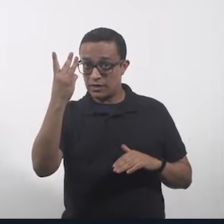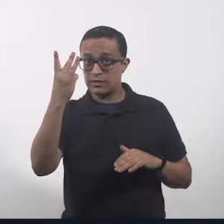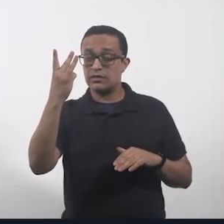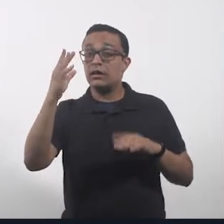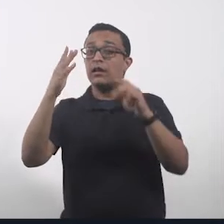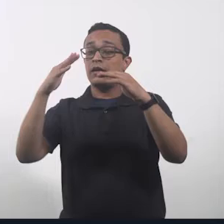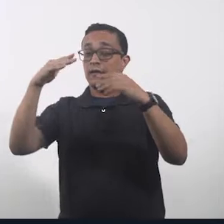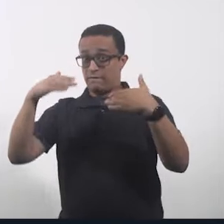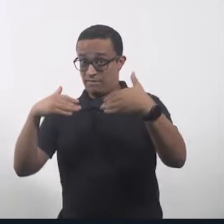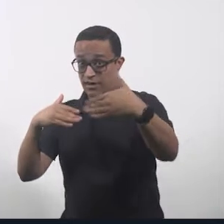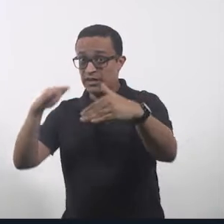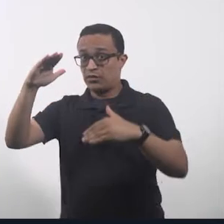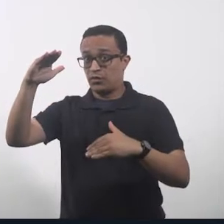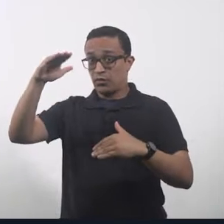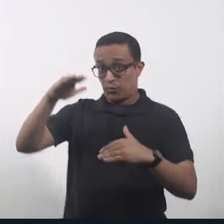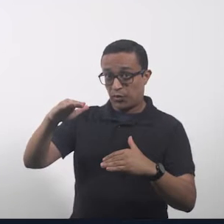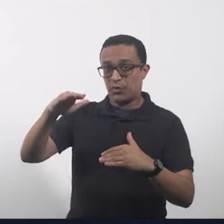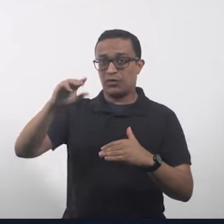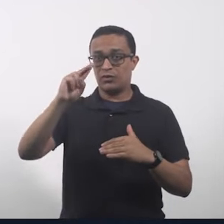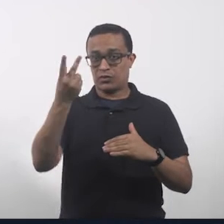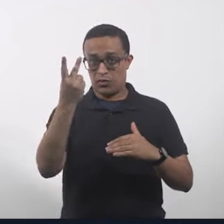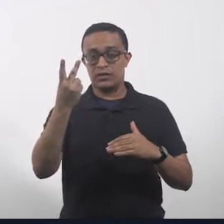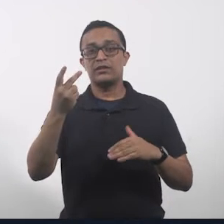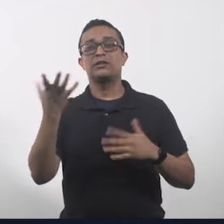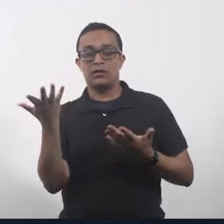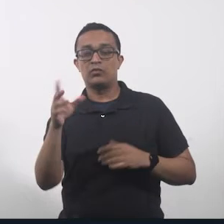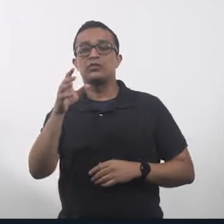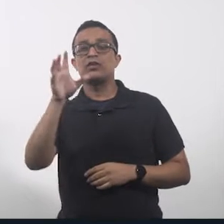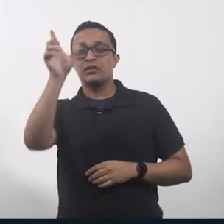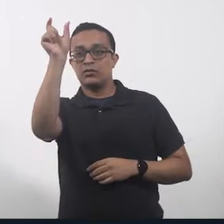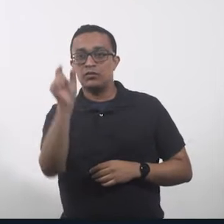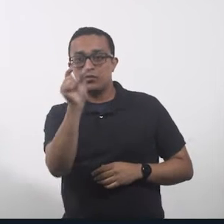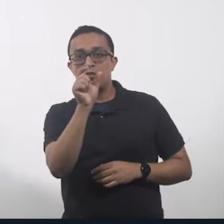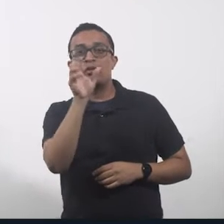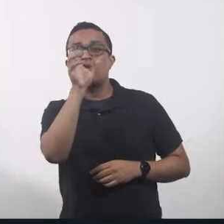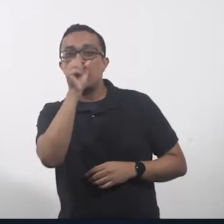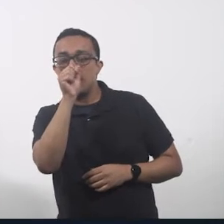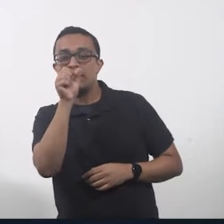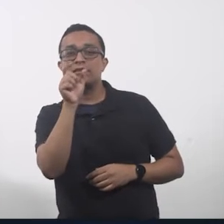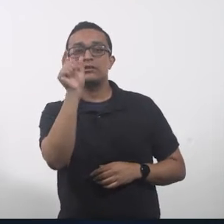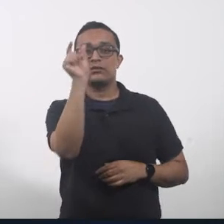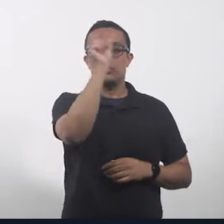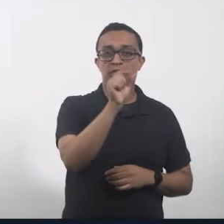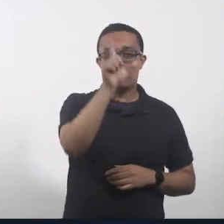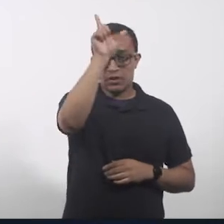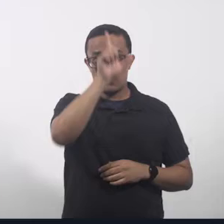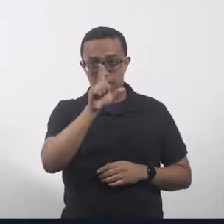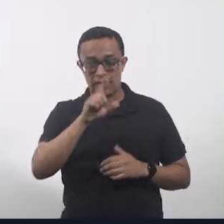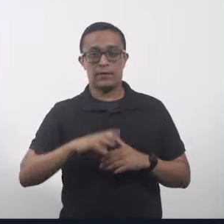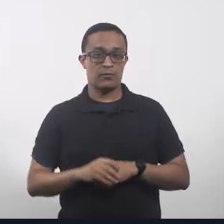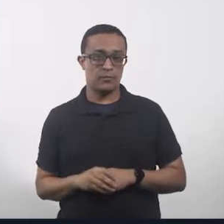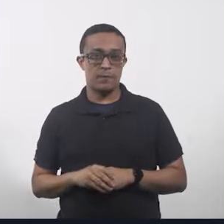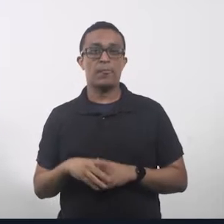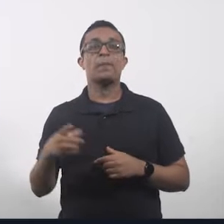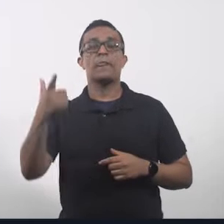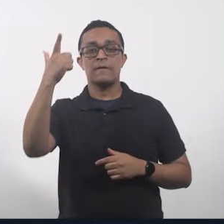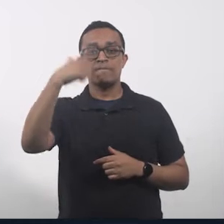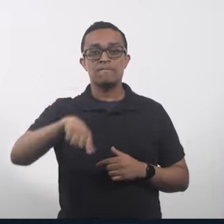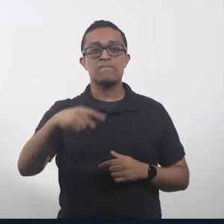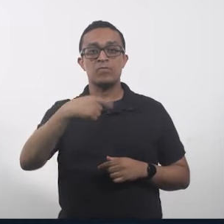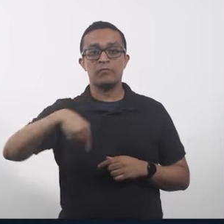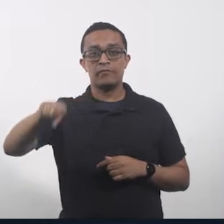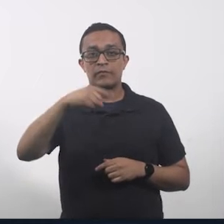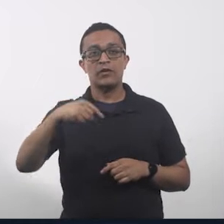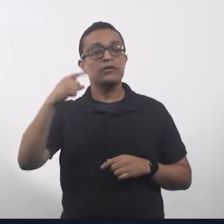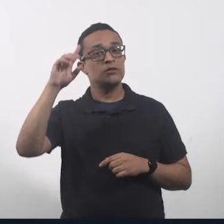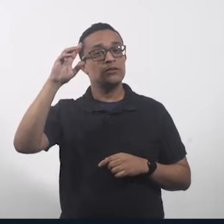nível 2, né? Então, ali entre as barrinhas laranjas e amarelas. E nós fizemos também uma projeção, né, um exercício aí de projetar